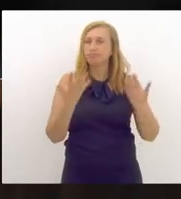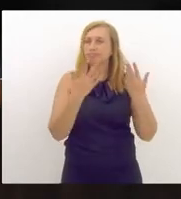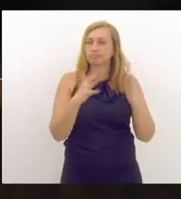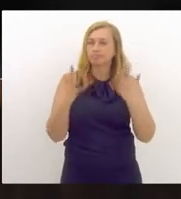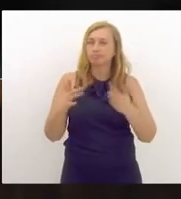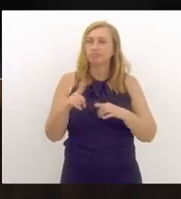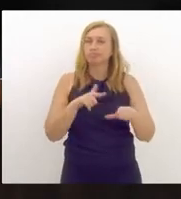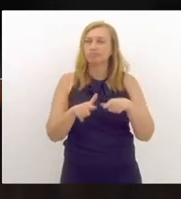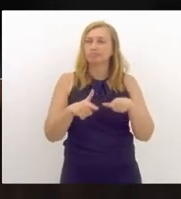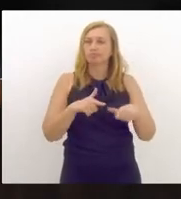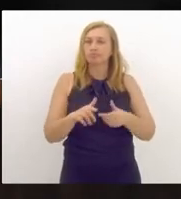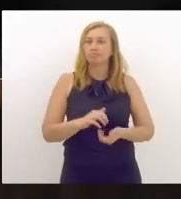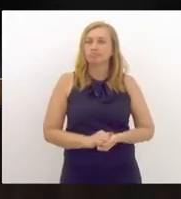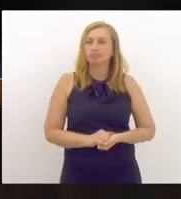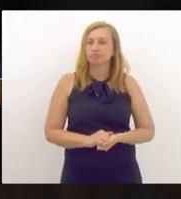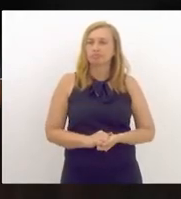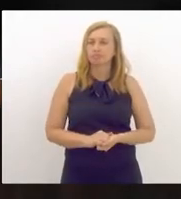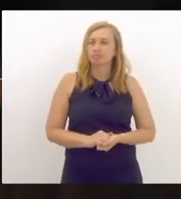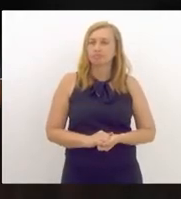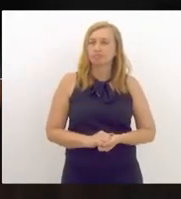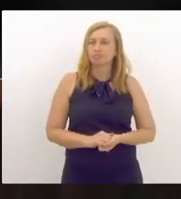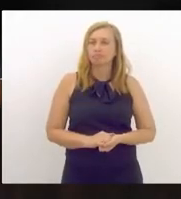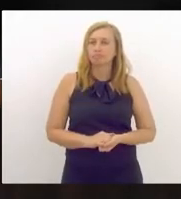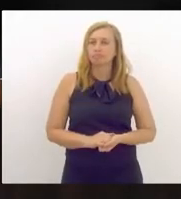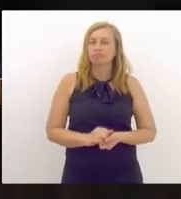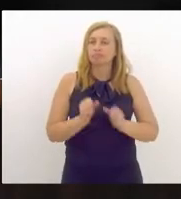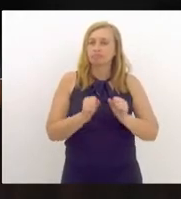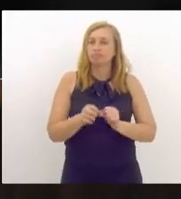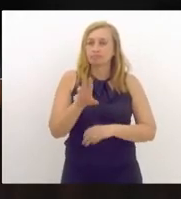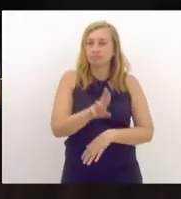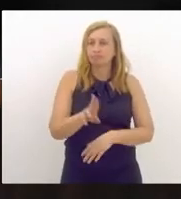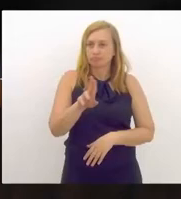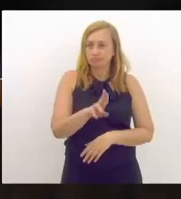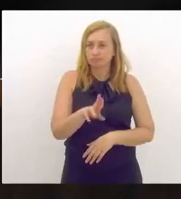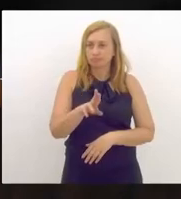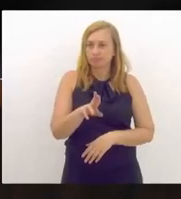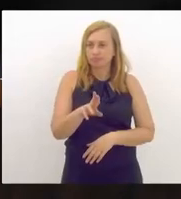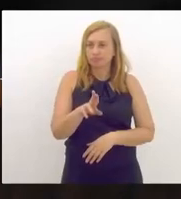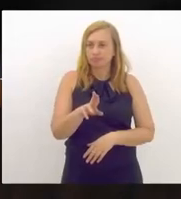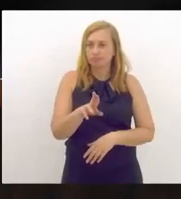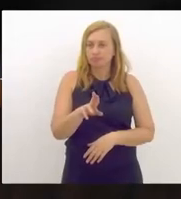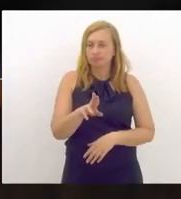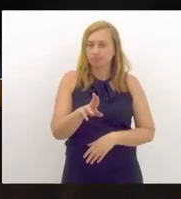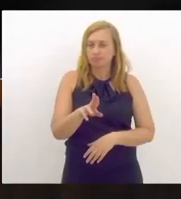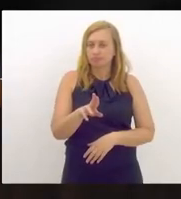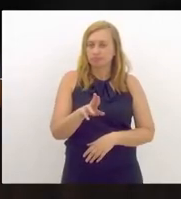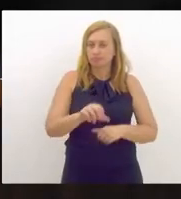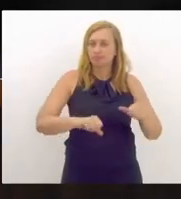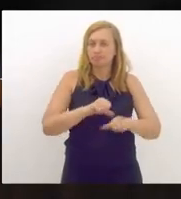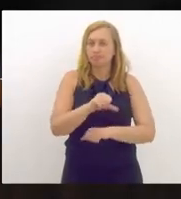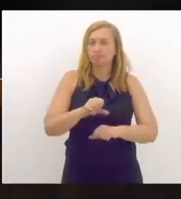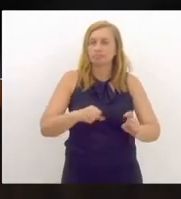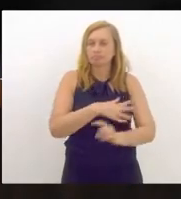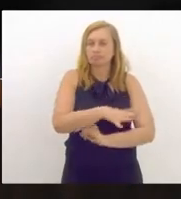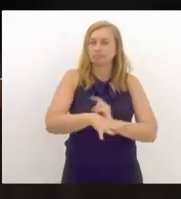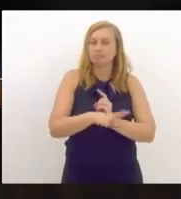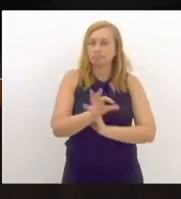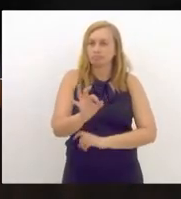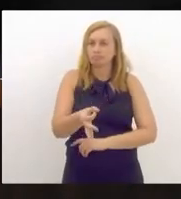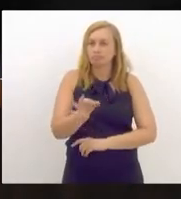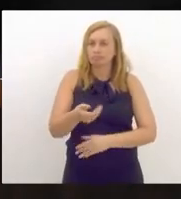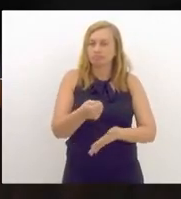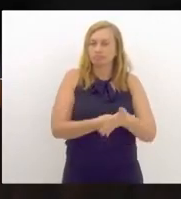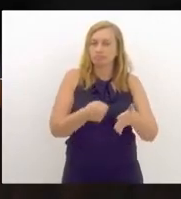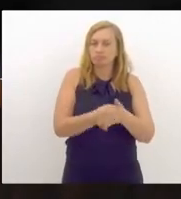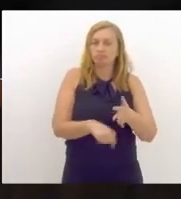pelo trabalho que a gente possa utilizá-lo como ferramenta de uma transformação social que de fato é